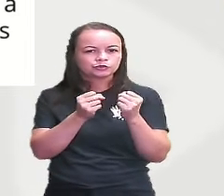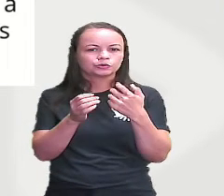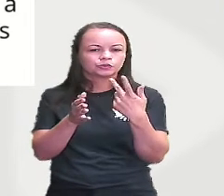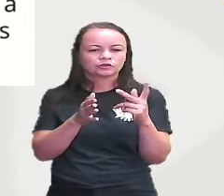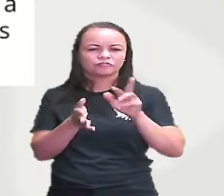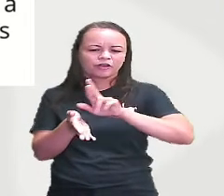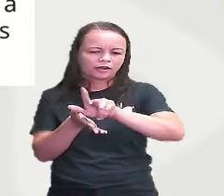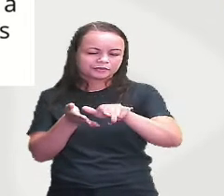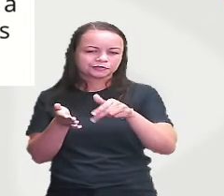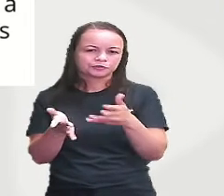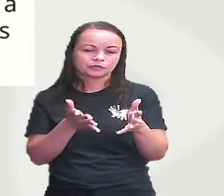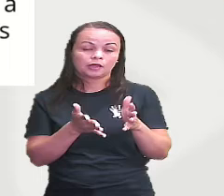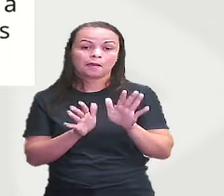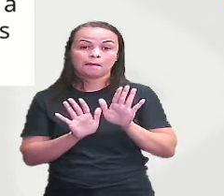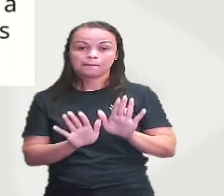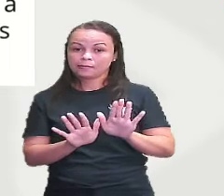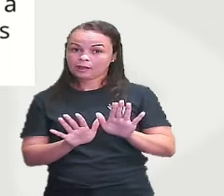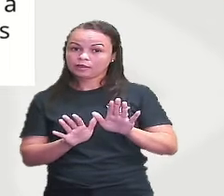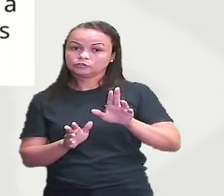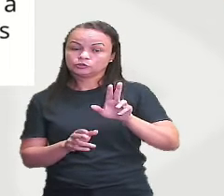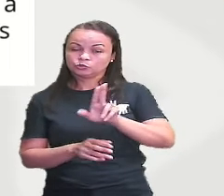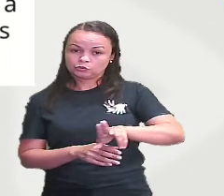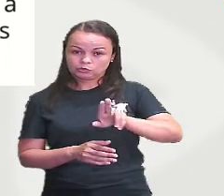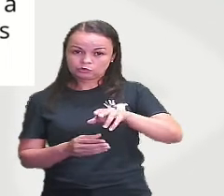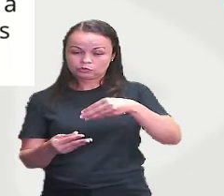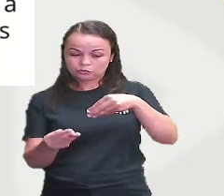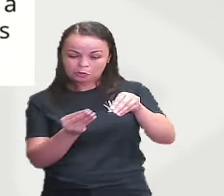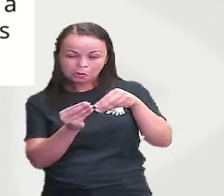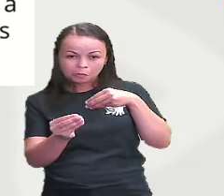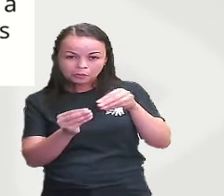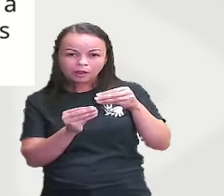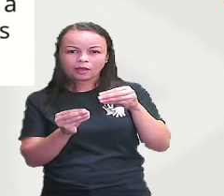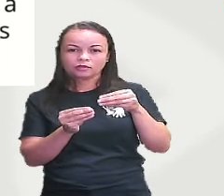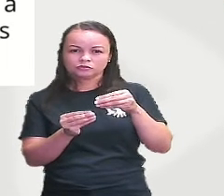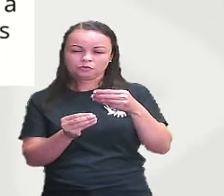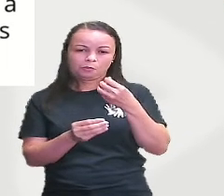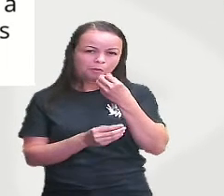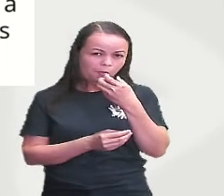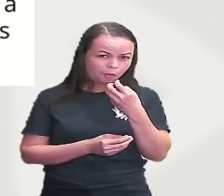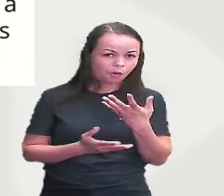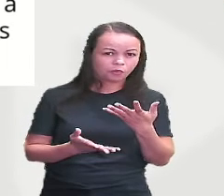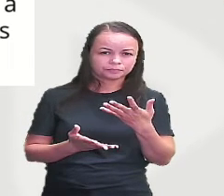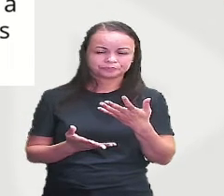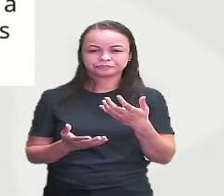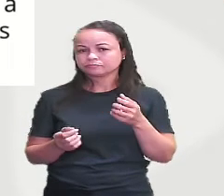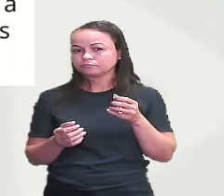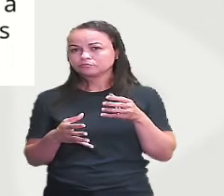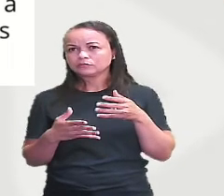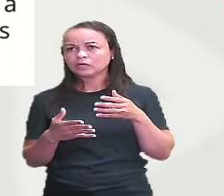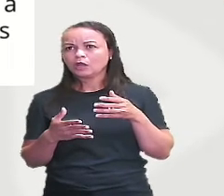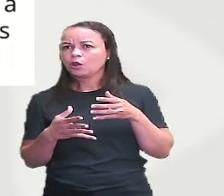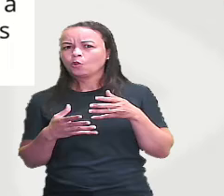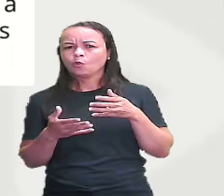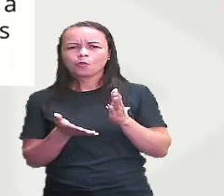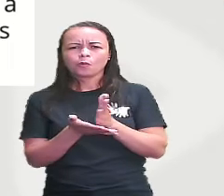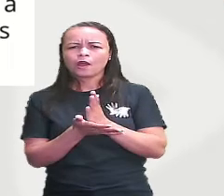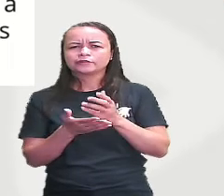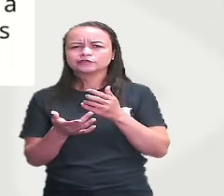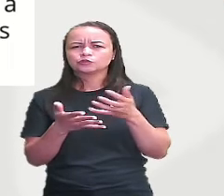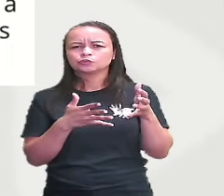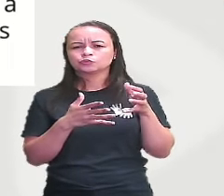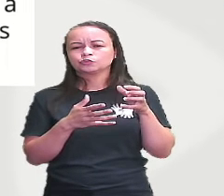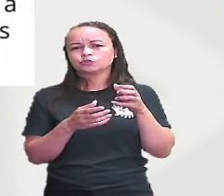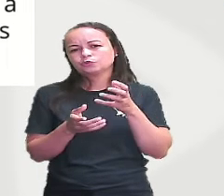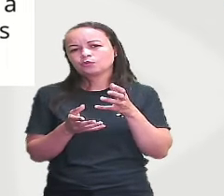coisas. Mas o uso do plástico, ele só trouxe coisas boas. A gente sabe que tudo que a gente usa hoje em dia praticamente é plástico. Até carro de plástico